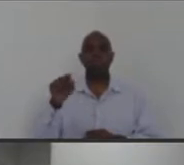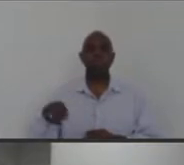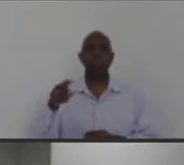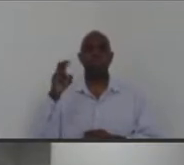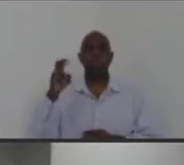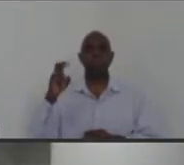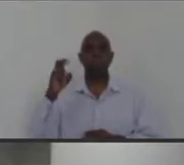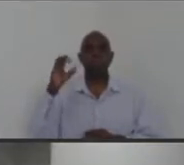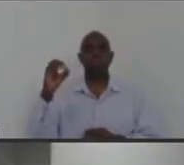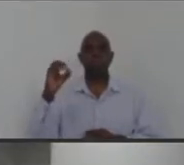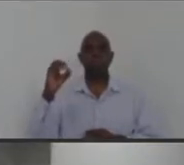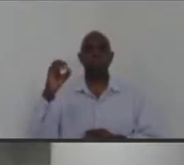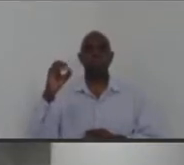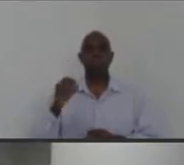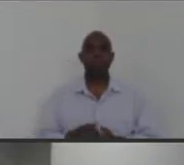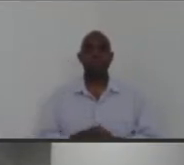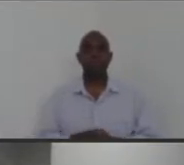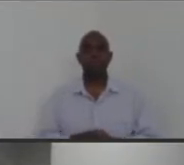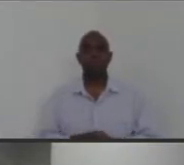R$ 278.987,50.